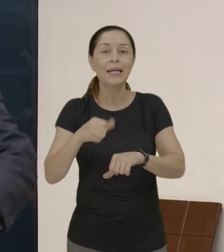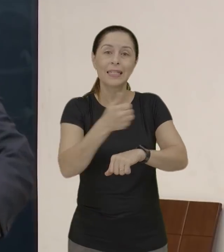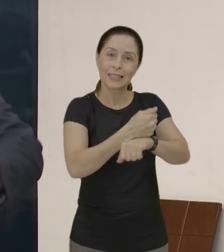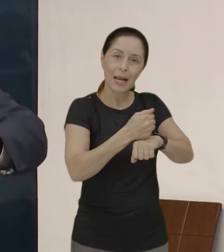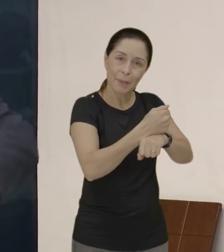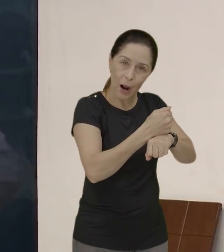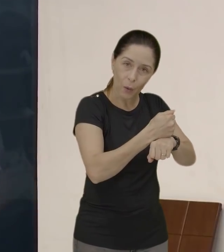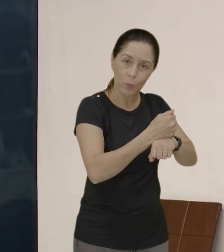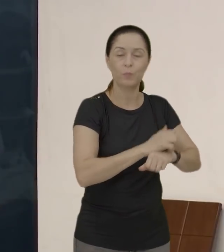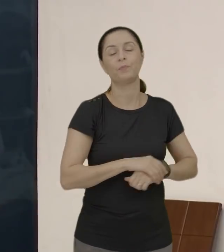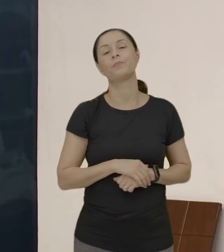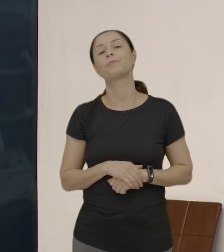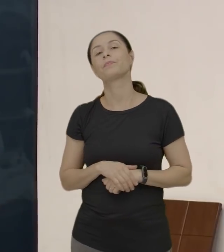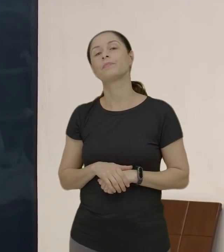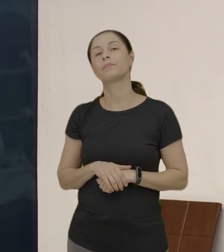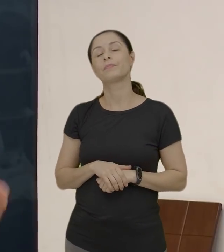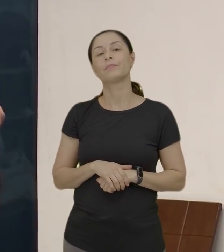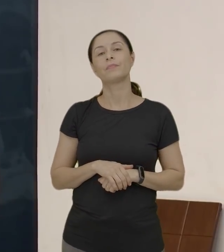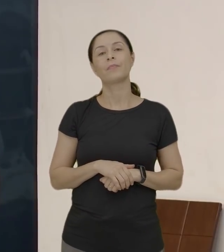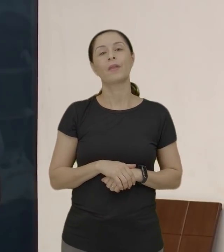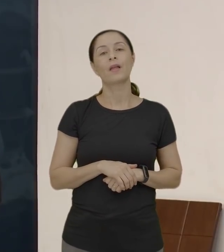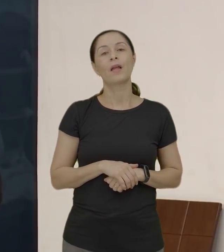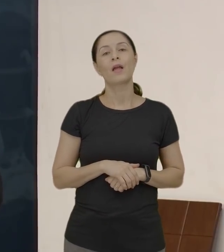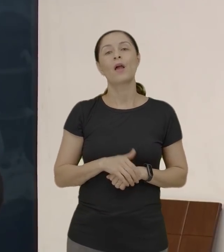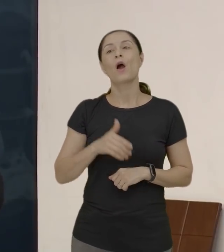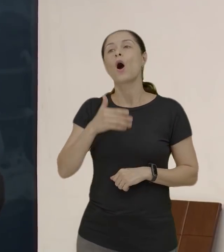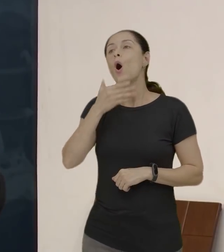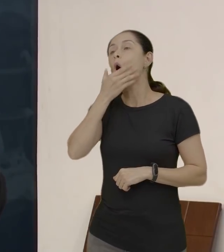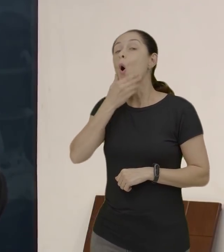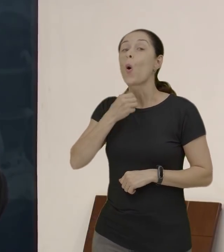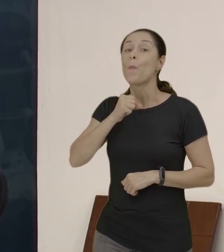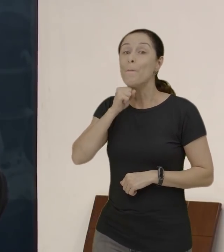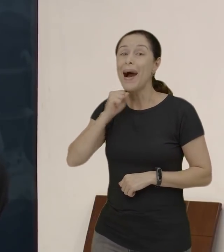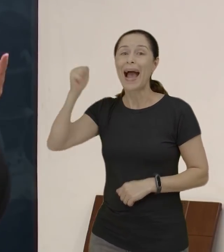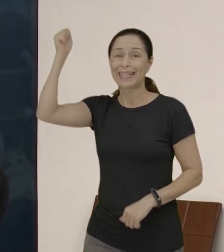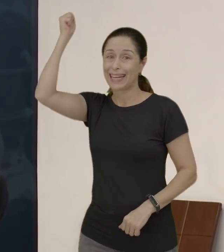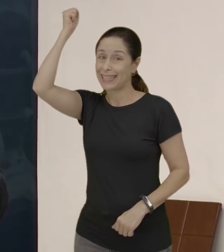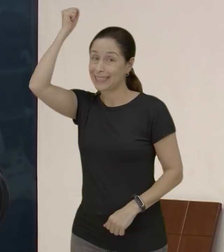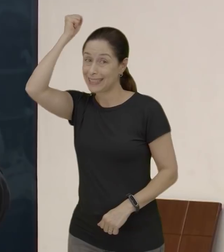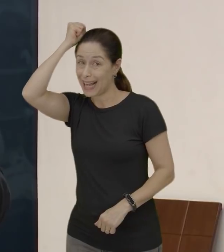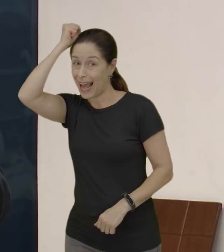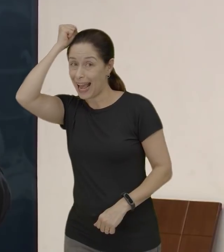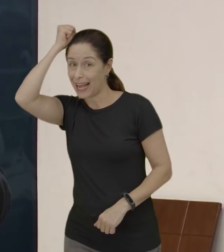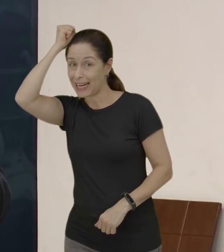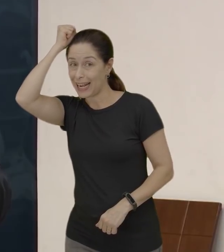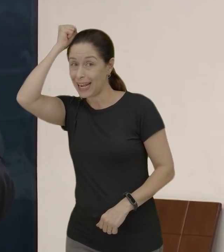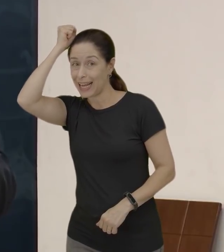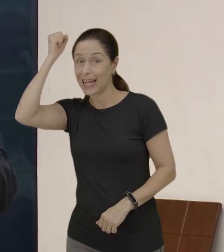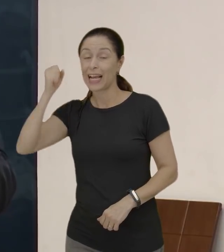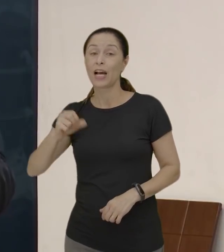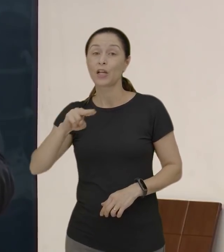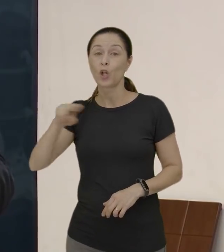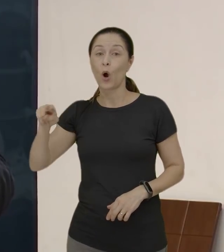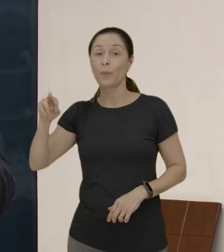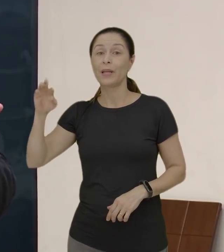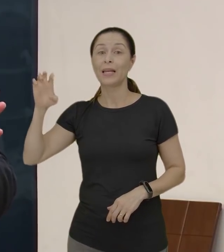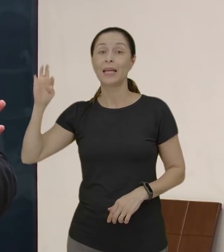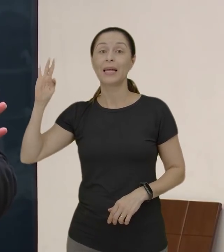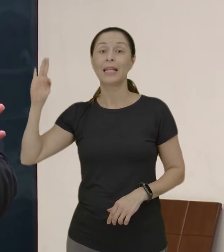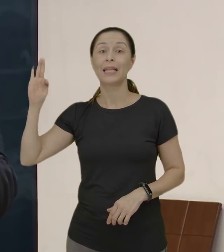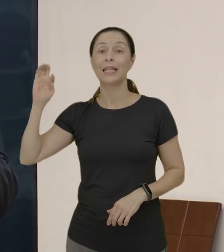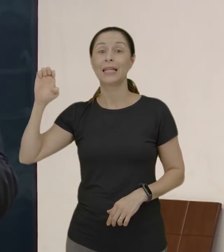irmã do Abraão. O pai da Sara era o Terá, com outra mulher.